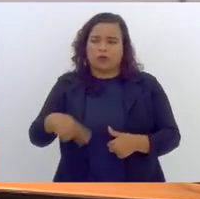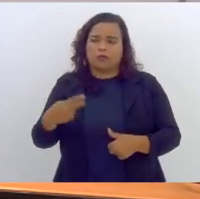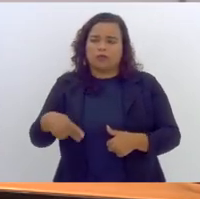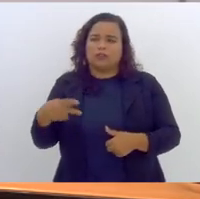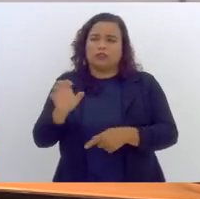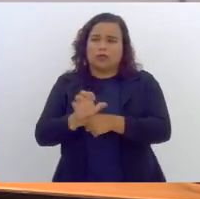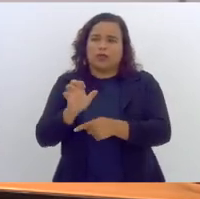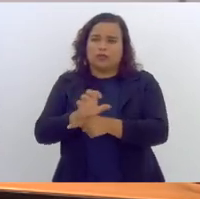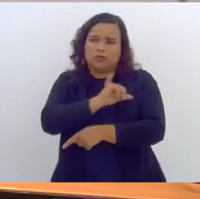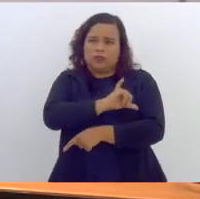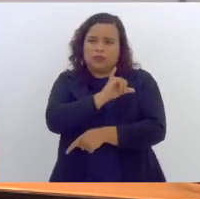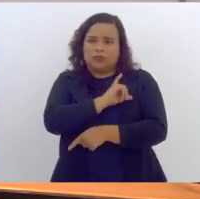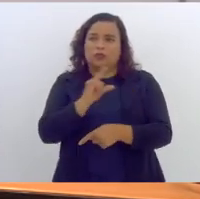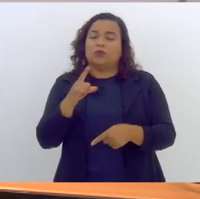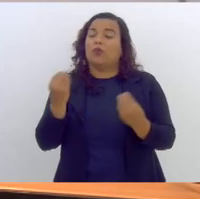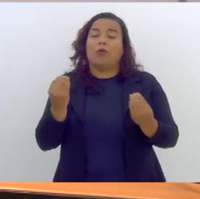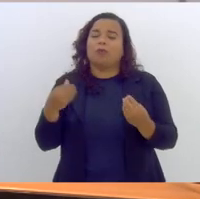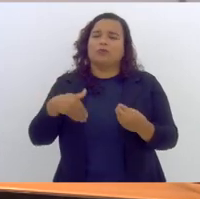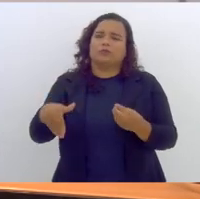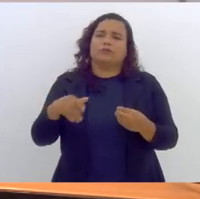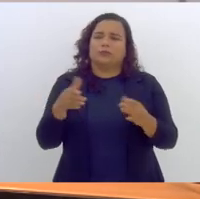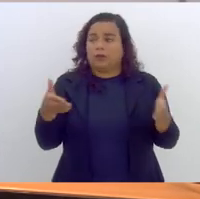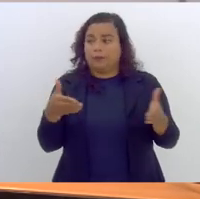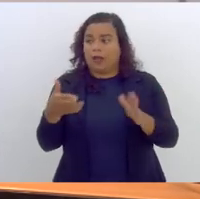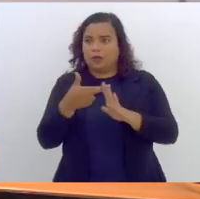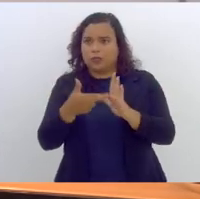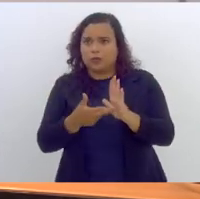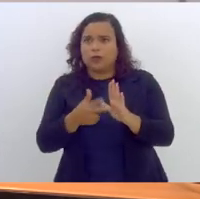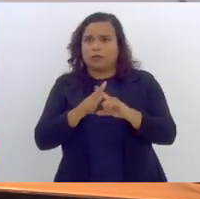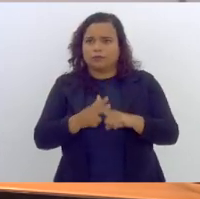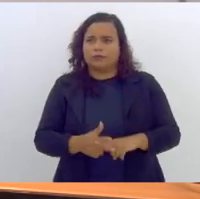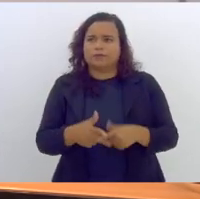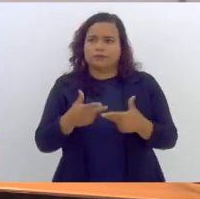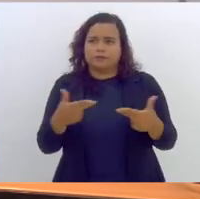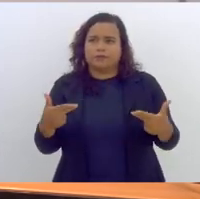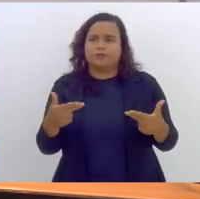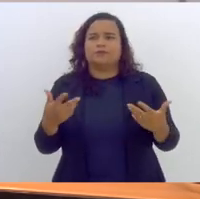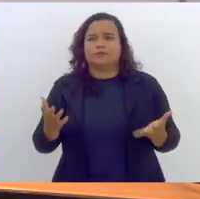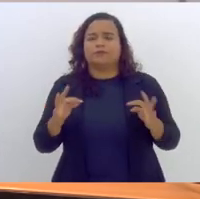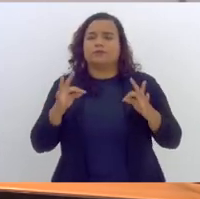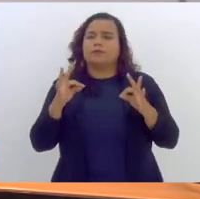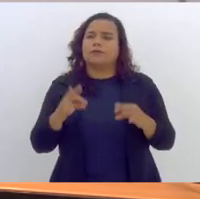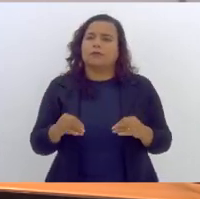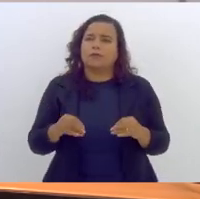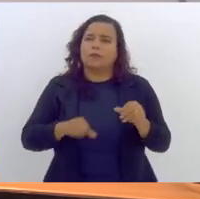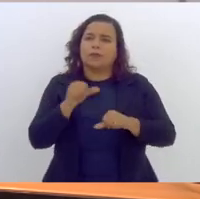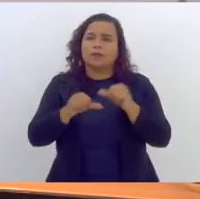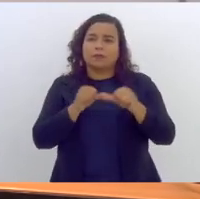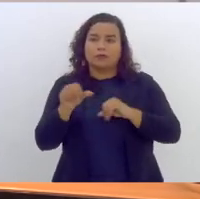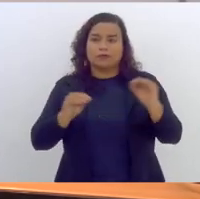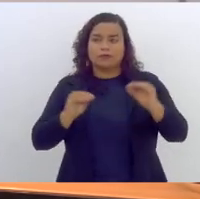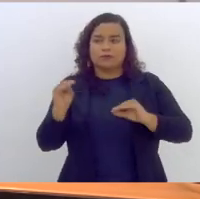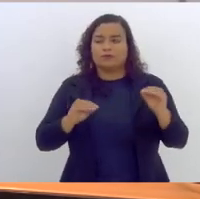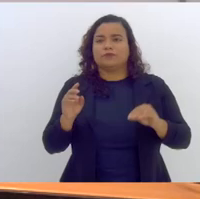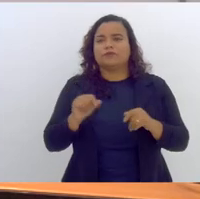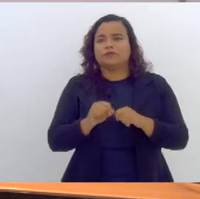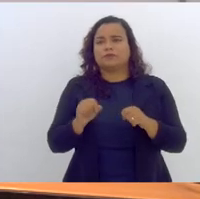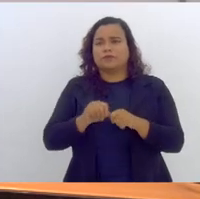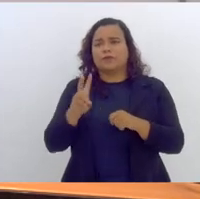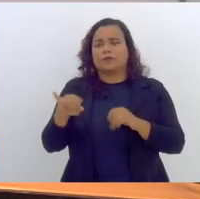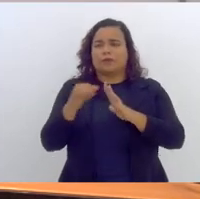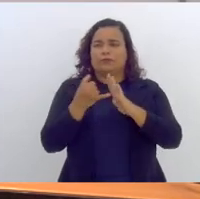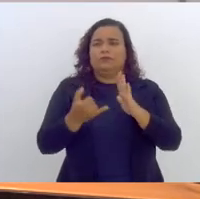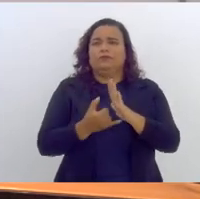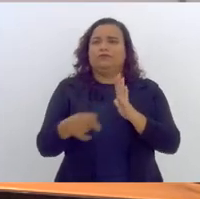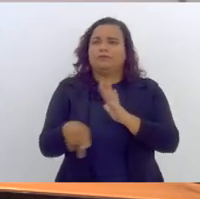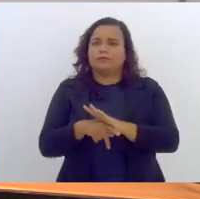estamos no prazo ainda de regulamentação né de todo é de toda esse escalonamento que vai ser feito na nossa instituição